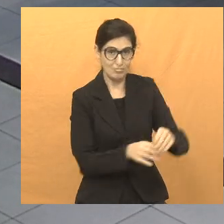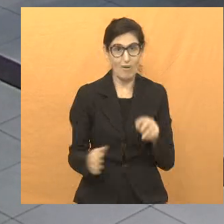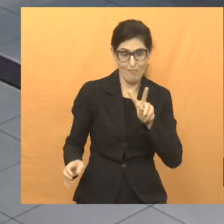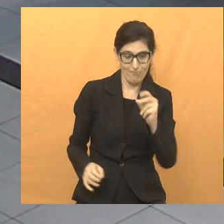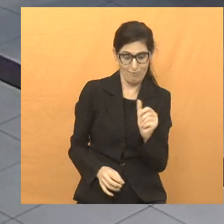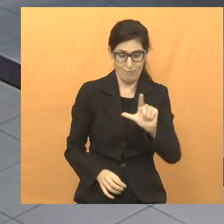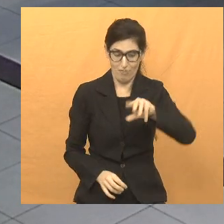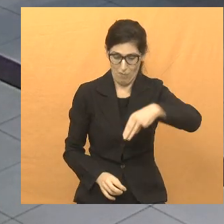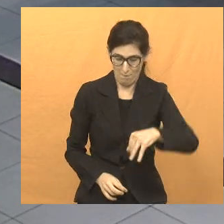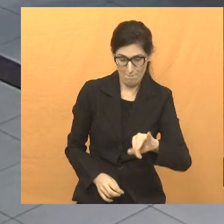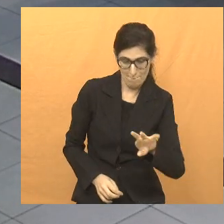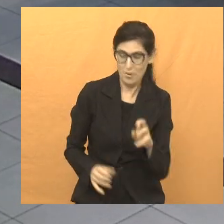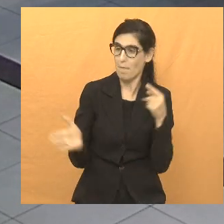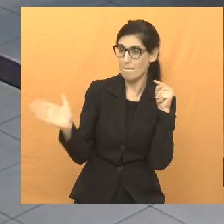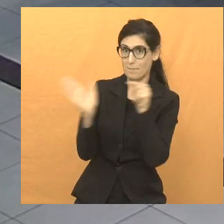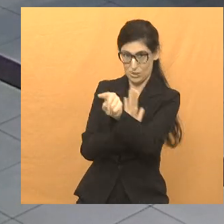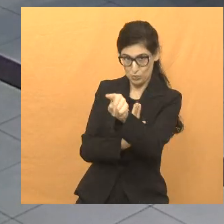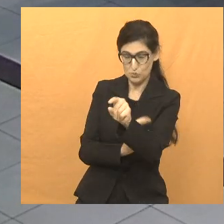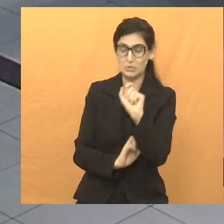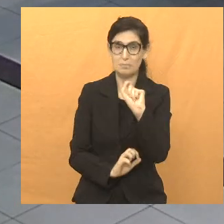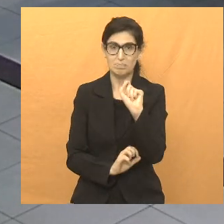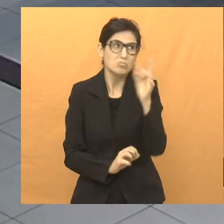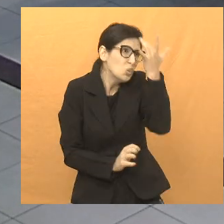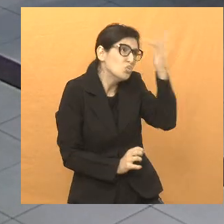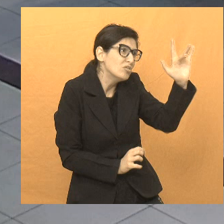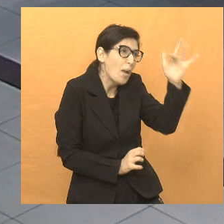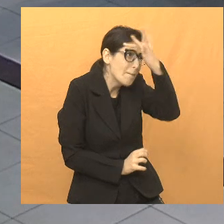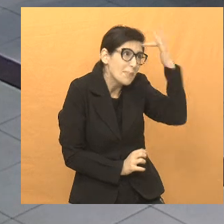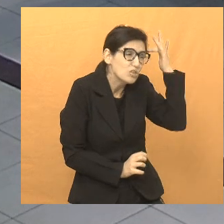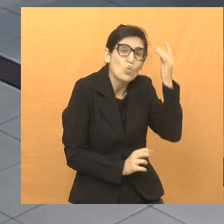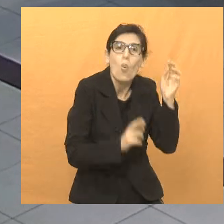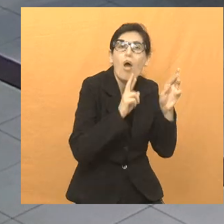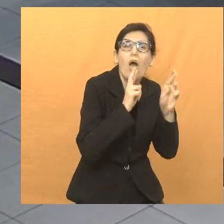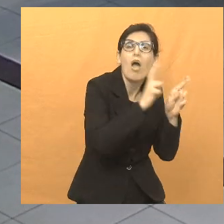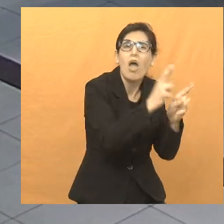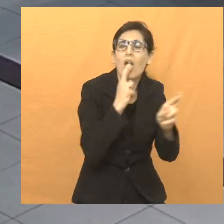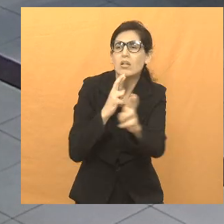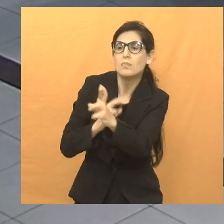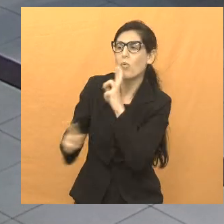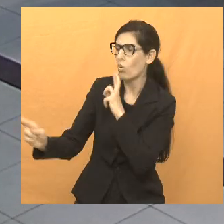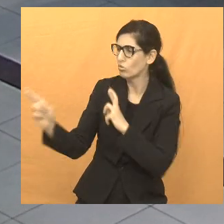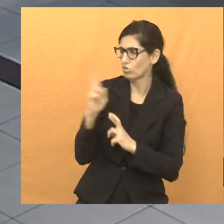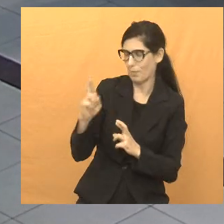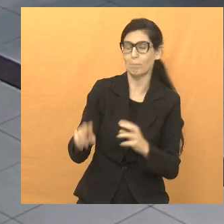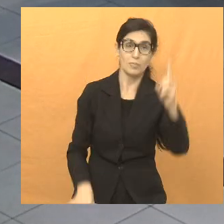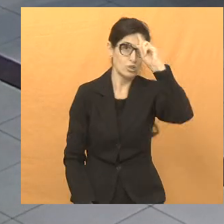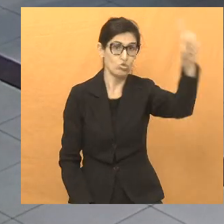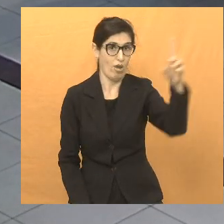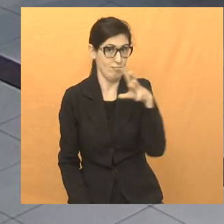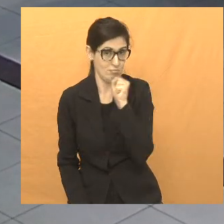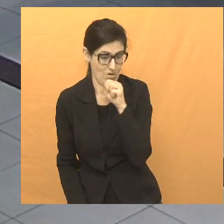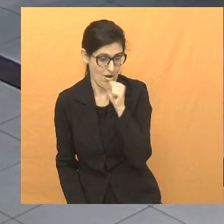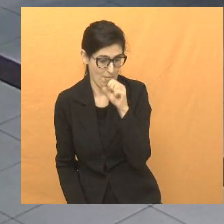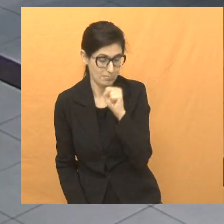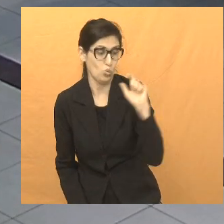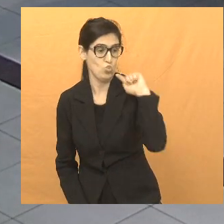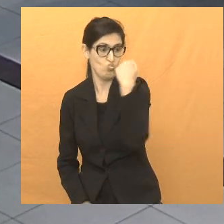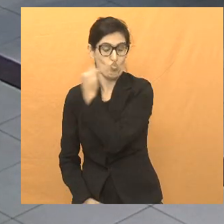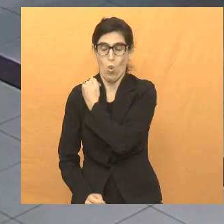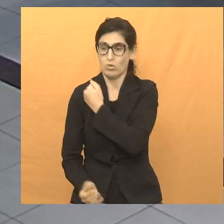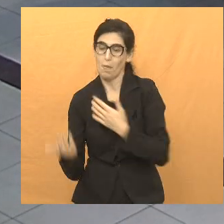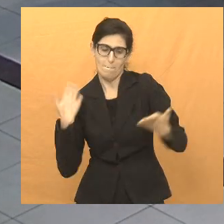aí, não sei quem vai responder. Dia de sábado, a gente está no centro da